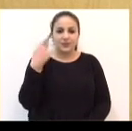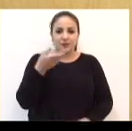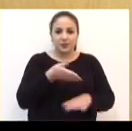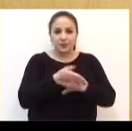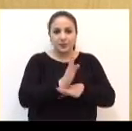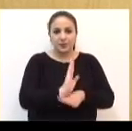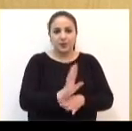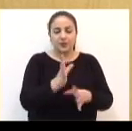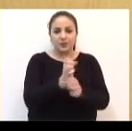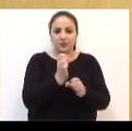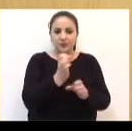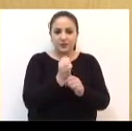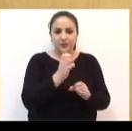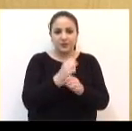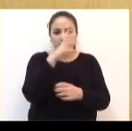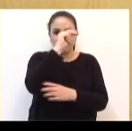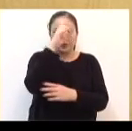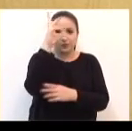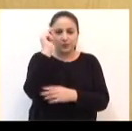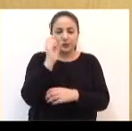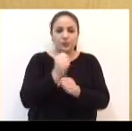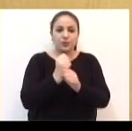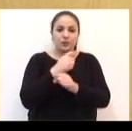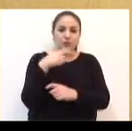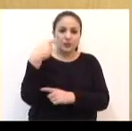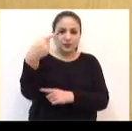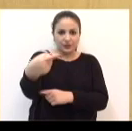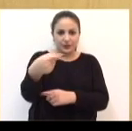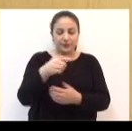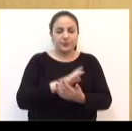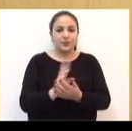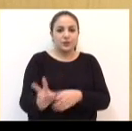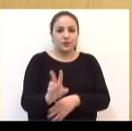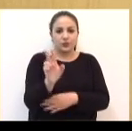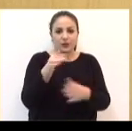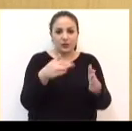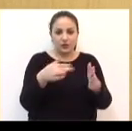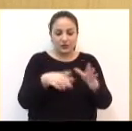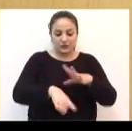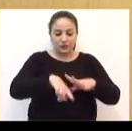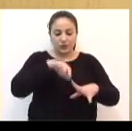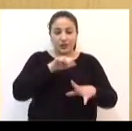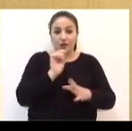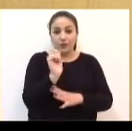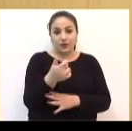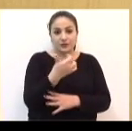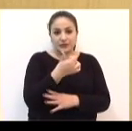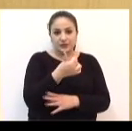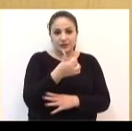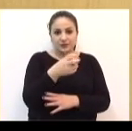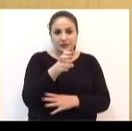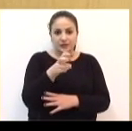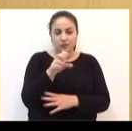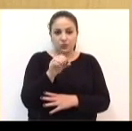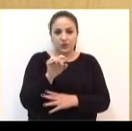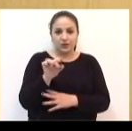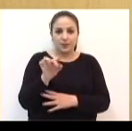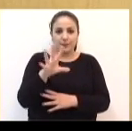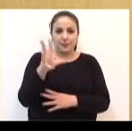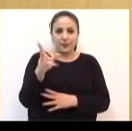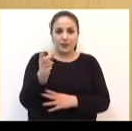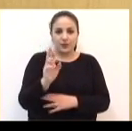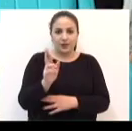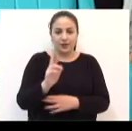Parlamentares aprovam o orçamento municipal do ano que vem. O valor estimado é de quase 650 milhões